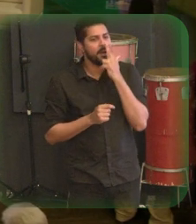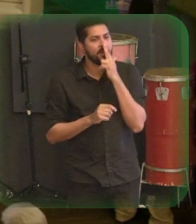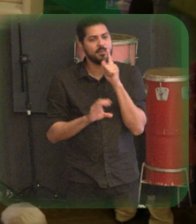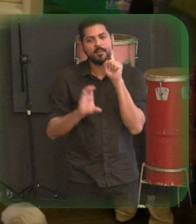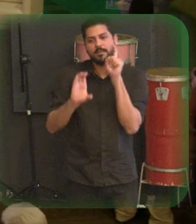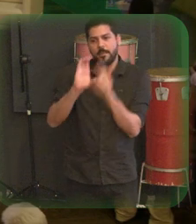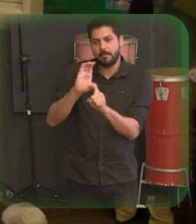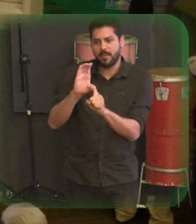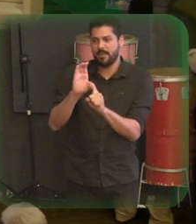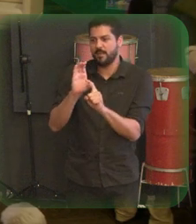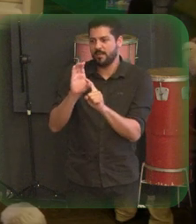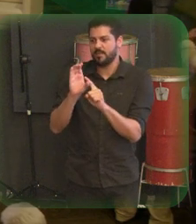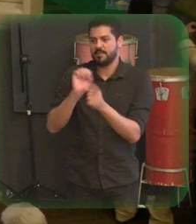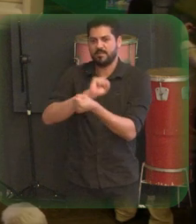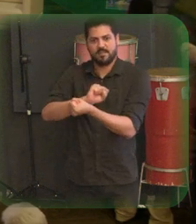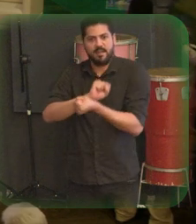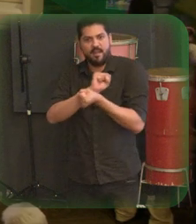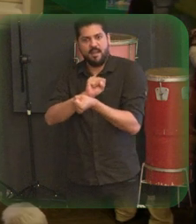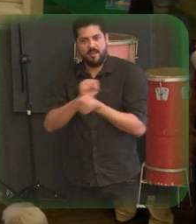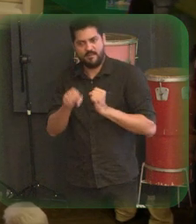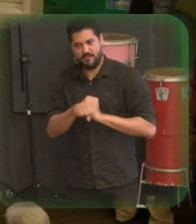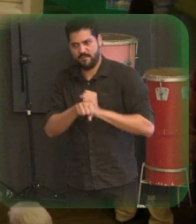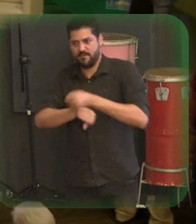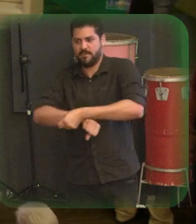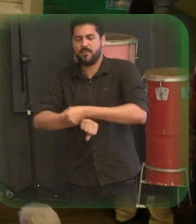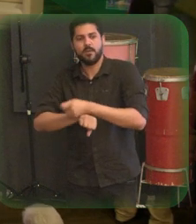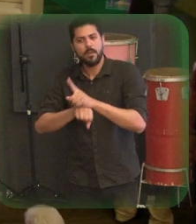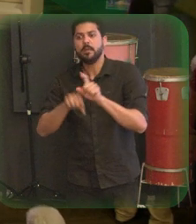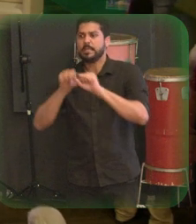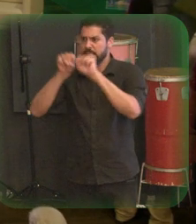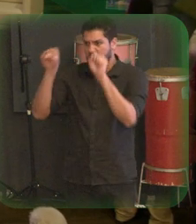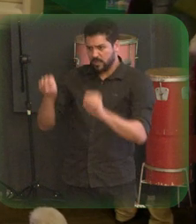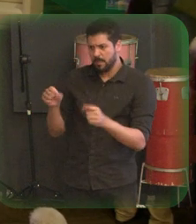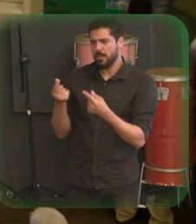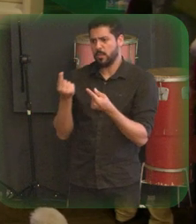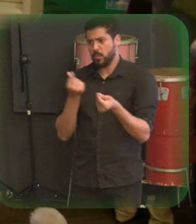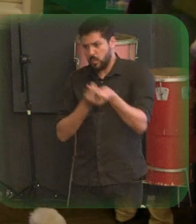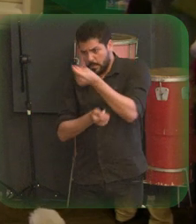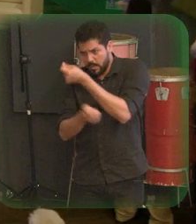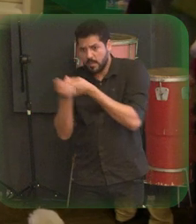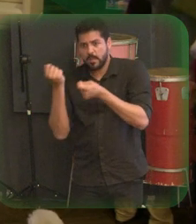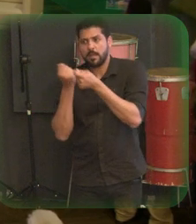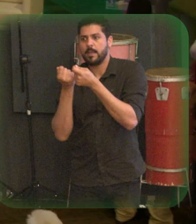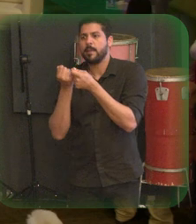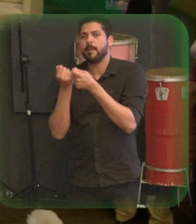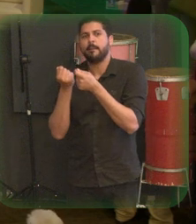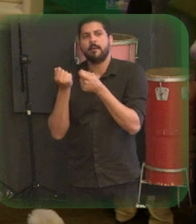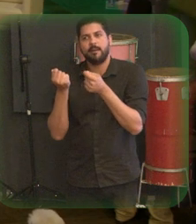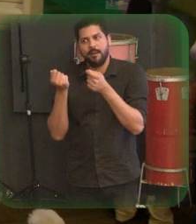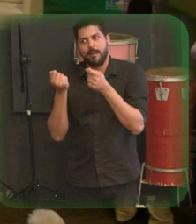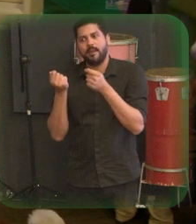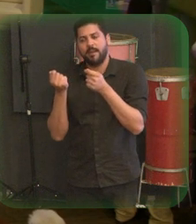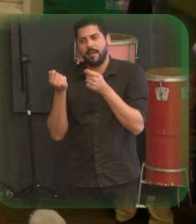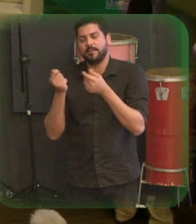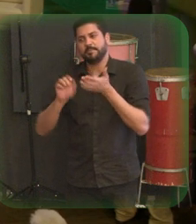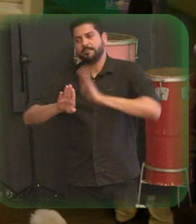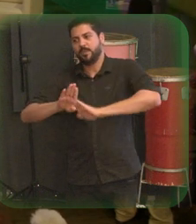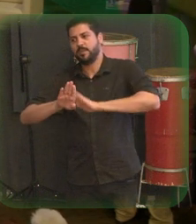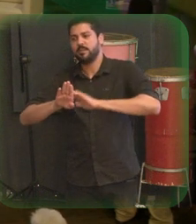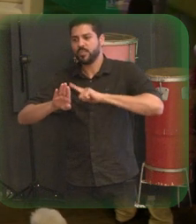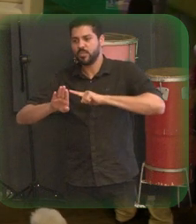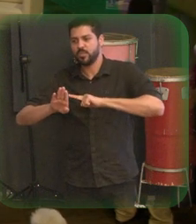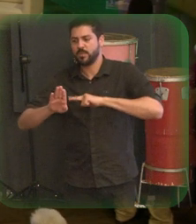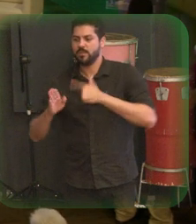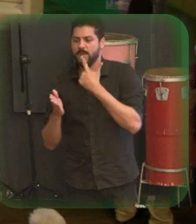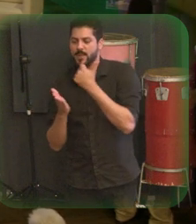Então você tinha todo um sistema econômico que era alimentado pelo sangue das pessoas